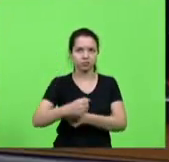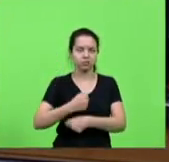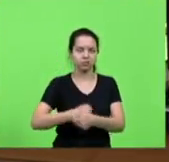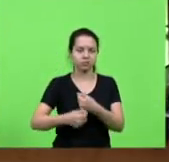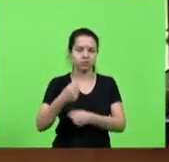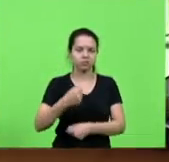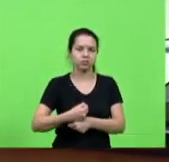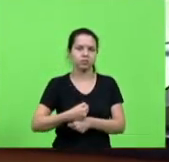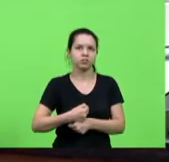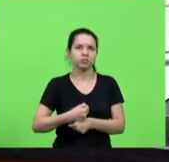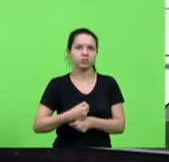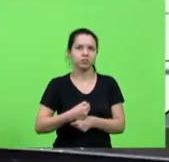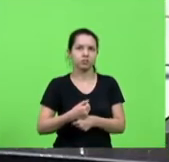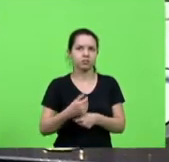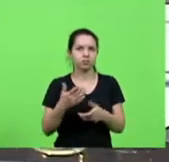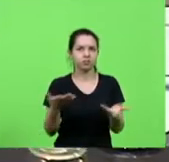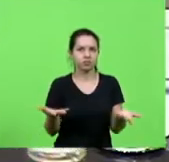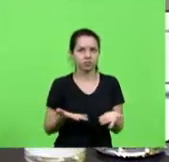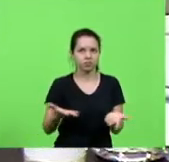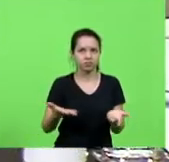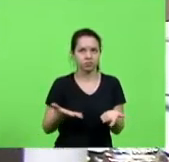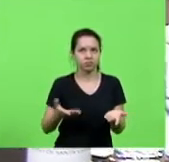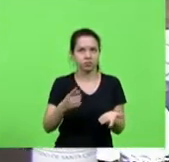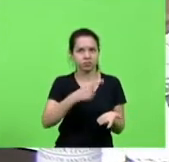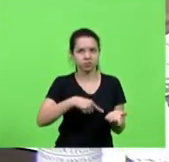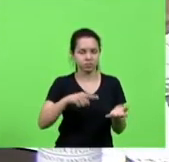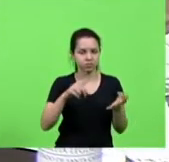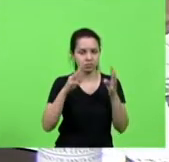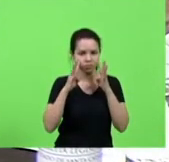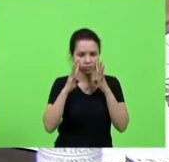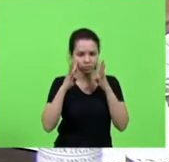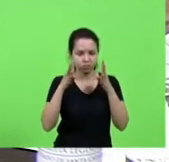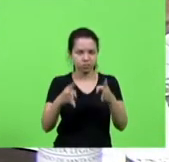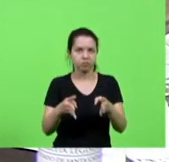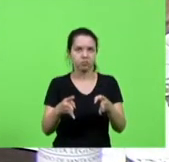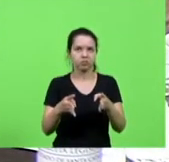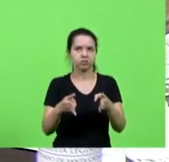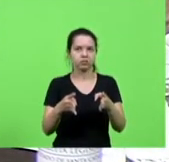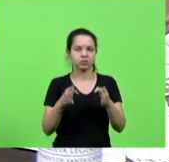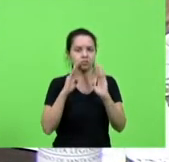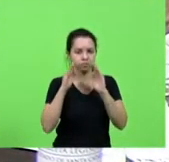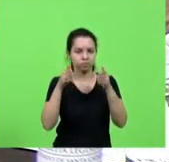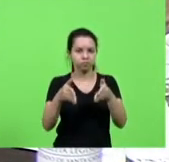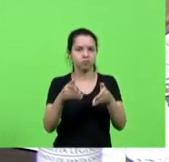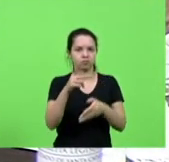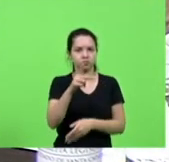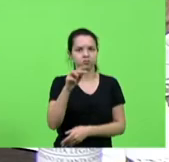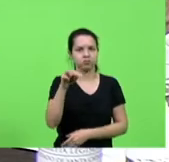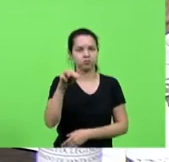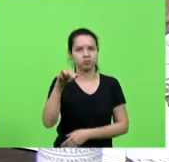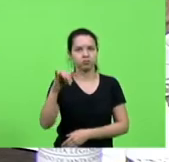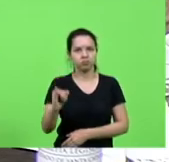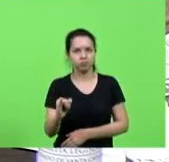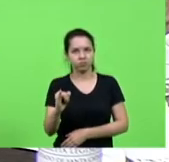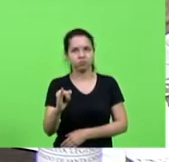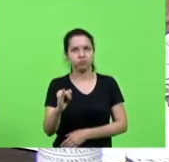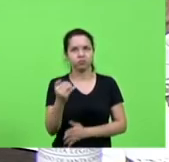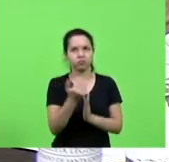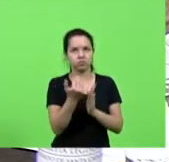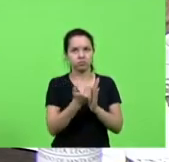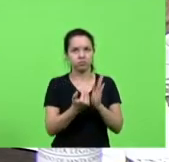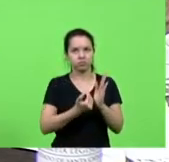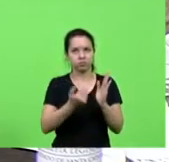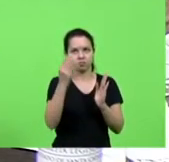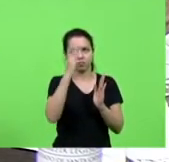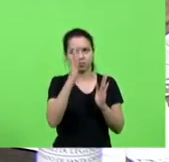questão efetivamente de concentrar, de focar no PNI, não temos outro caminho, né, o Plano Nacional de Imunização. Mas eu